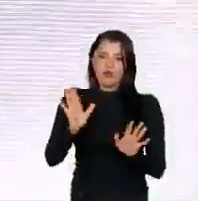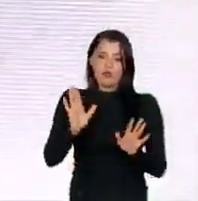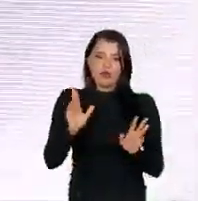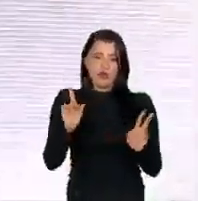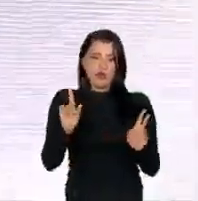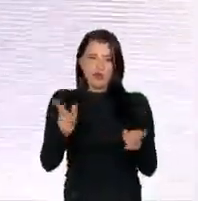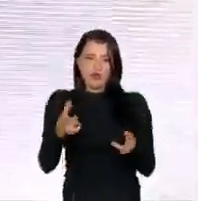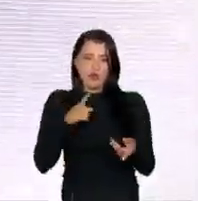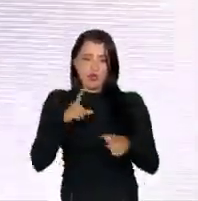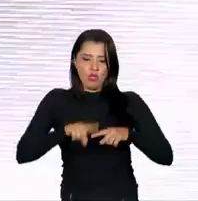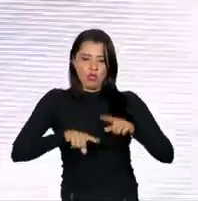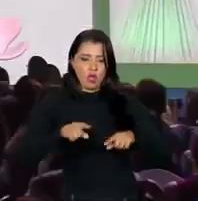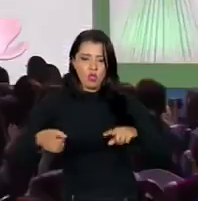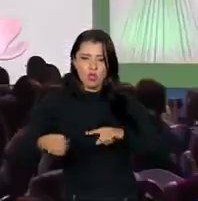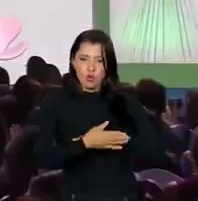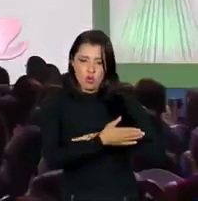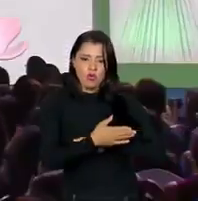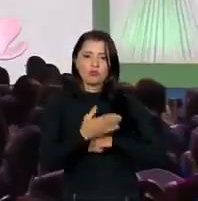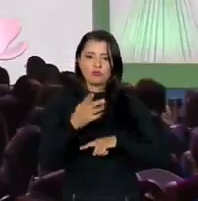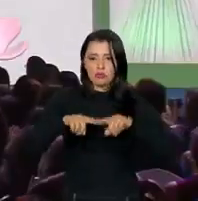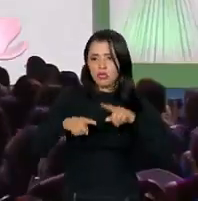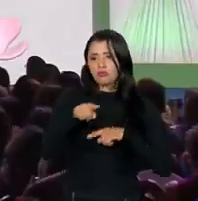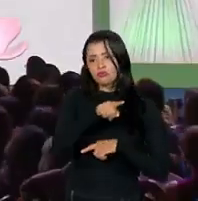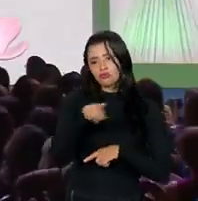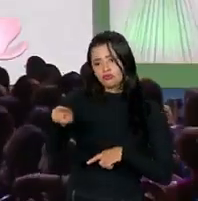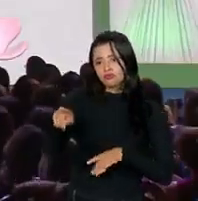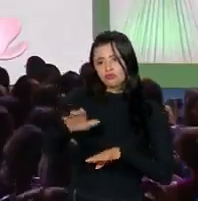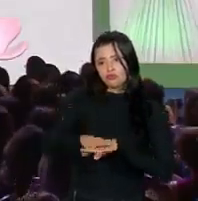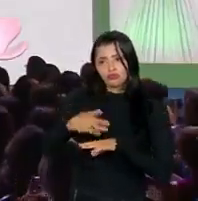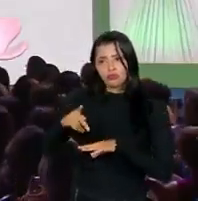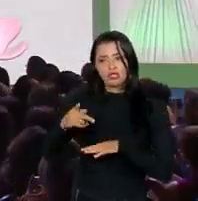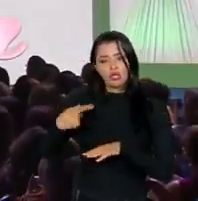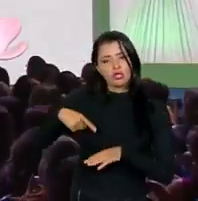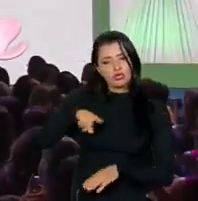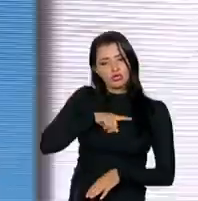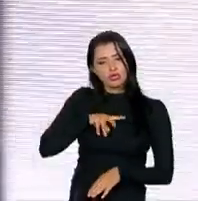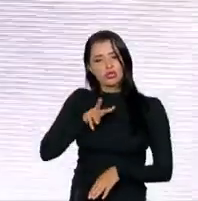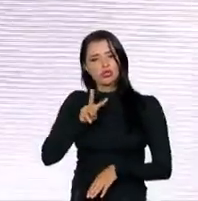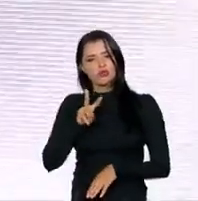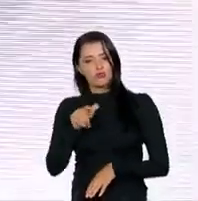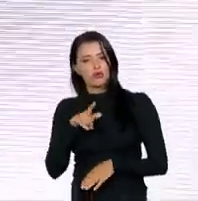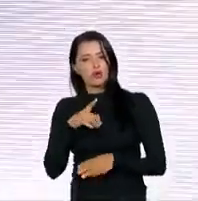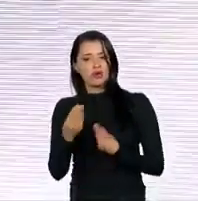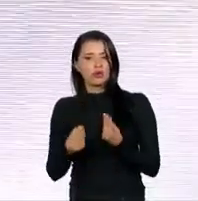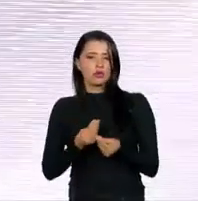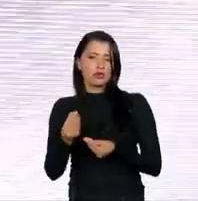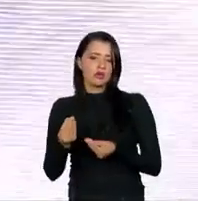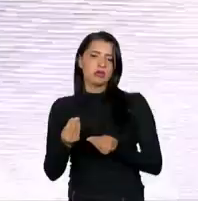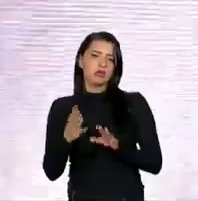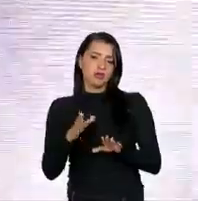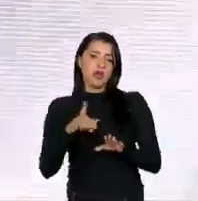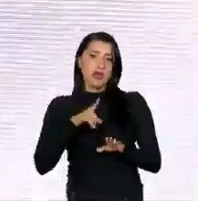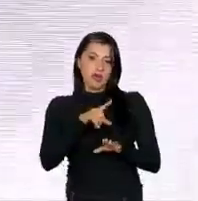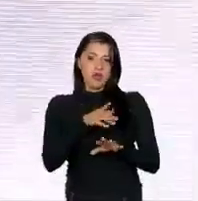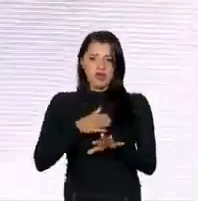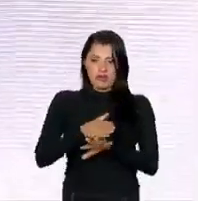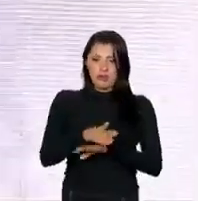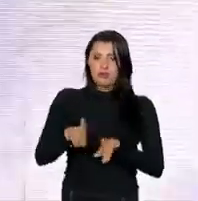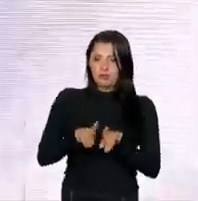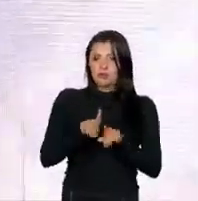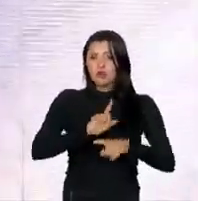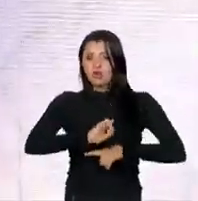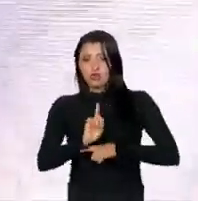não é um material novo, não. É um material de vocês que nós vamos... E nesse eixo da gestão